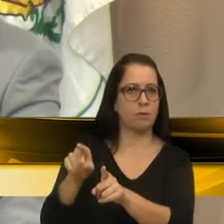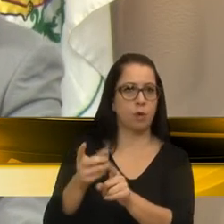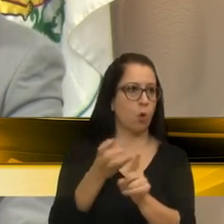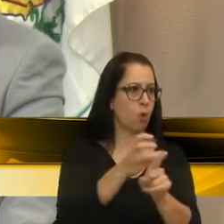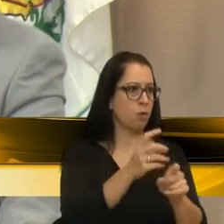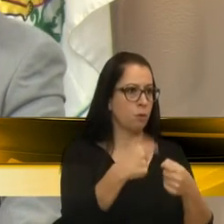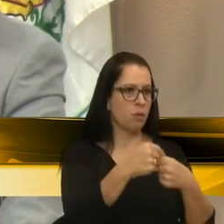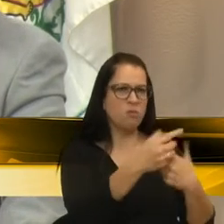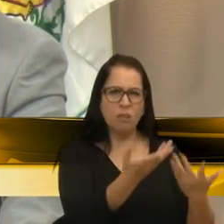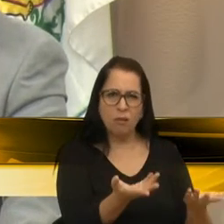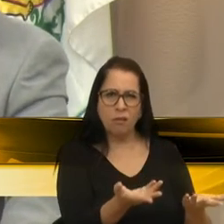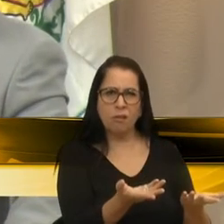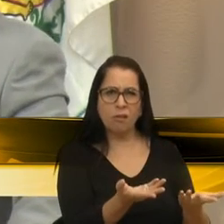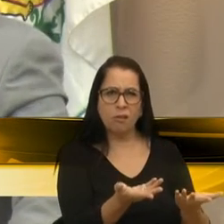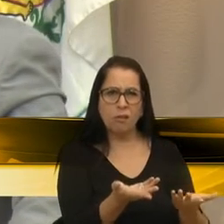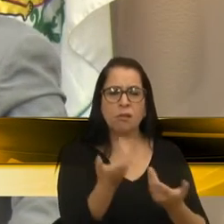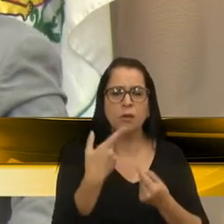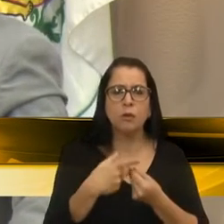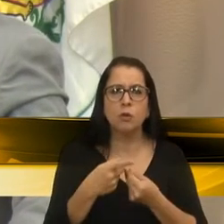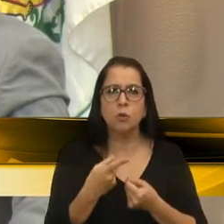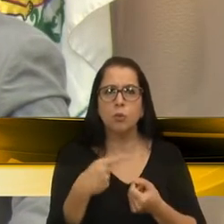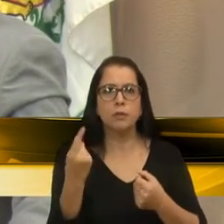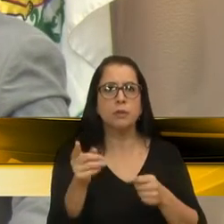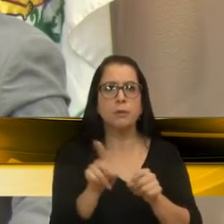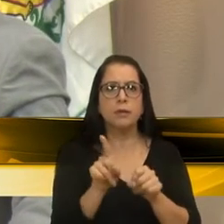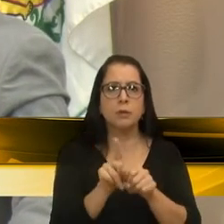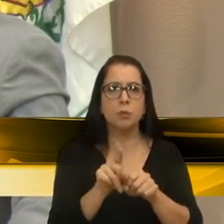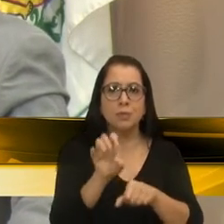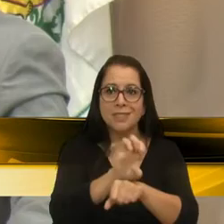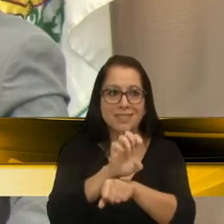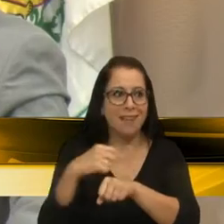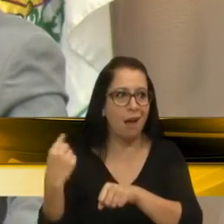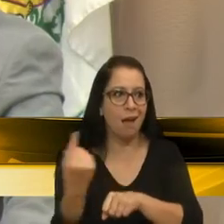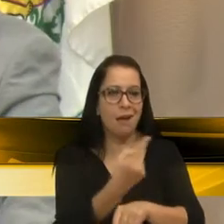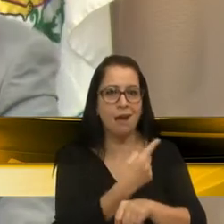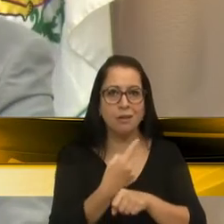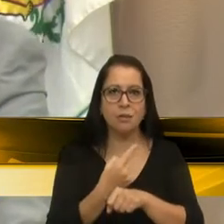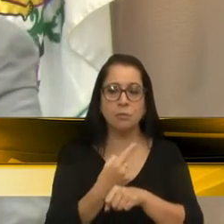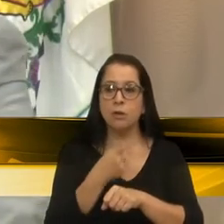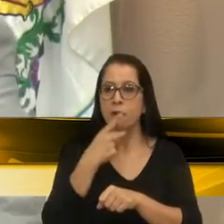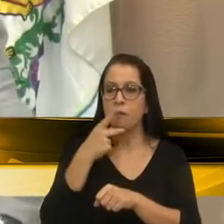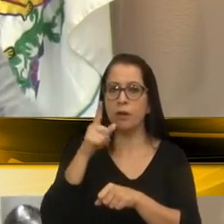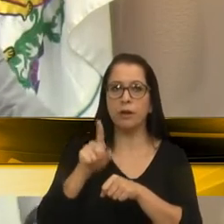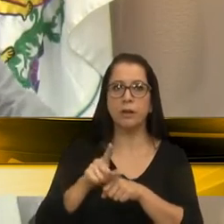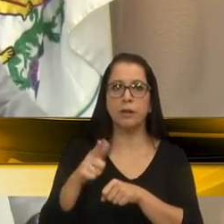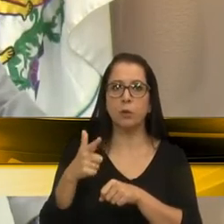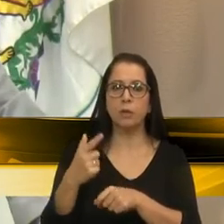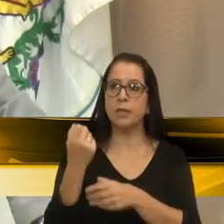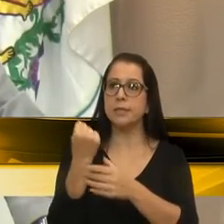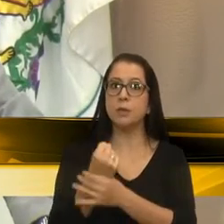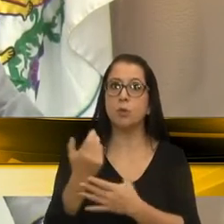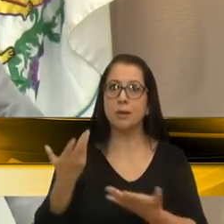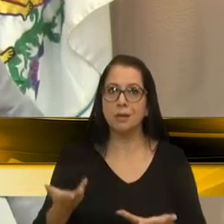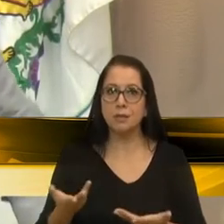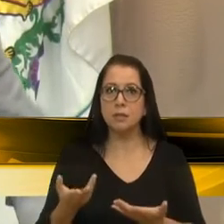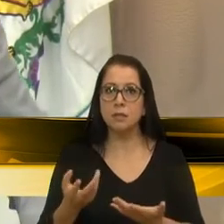entrar contra os municípios e contra os estados da nação também, porque vão alegar que não teve a segurança